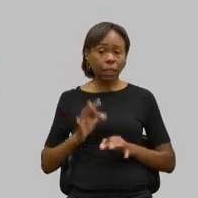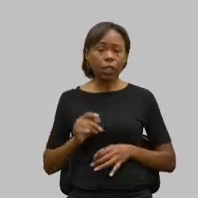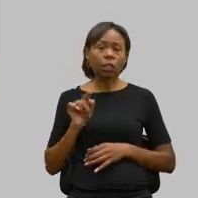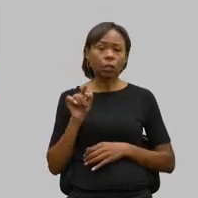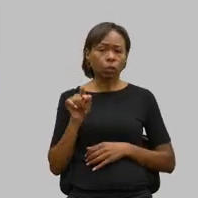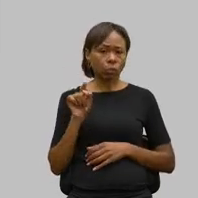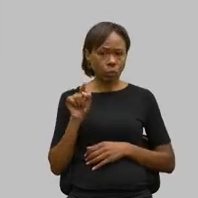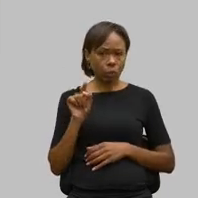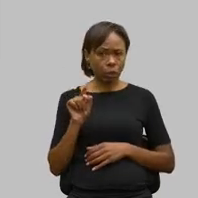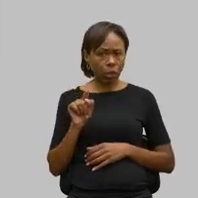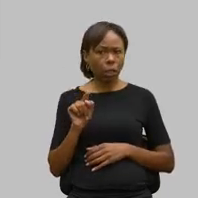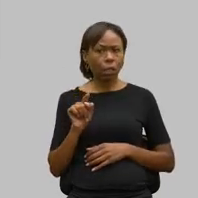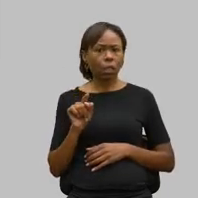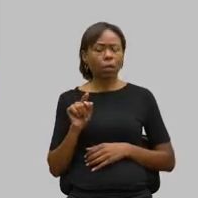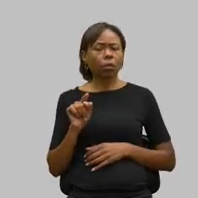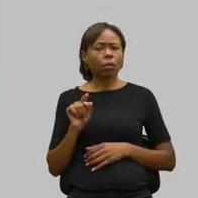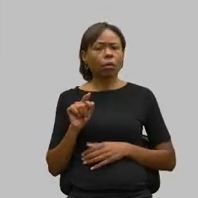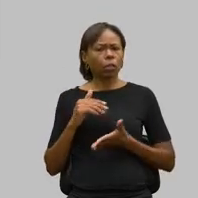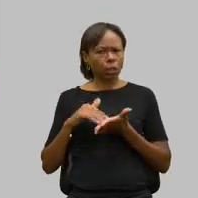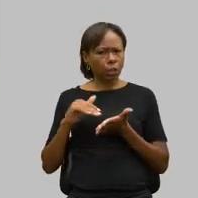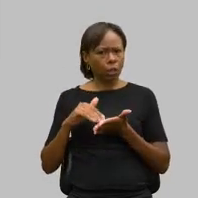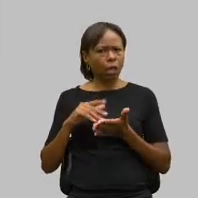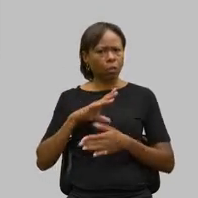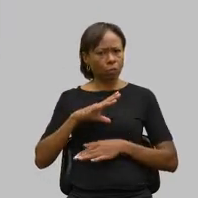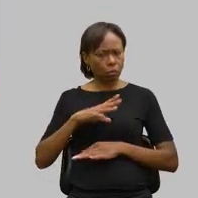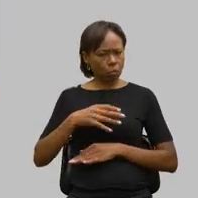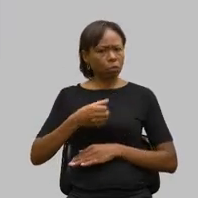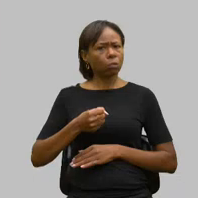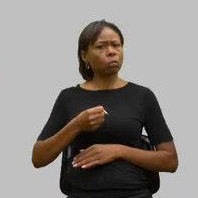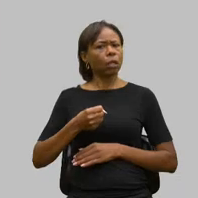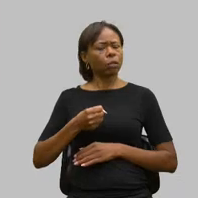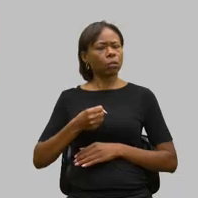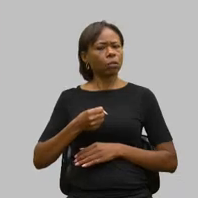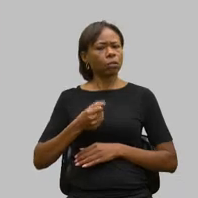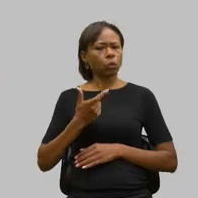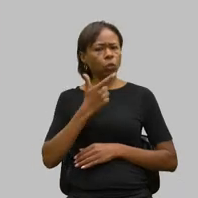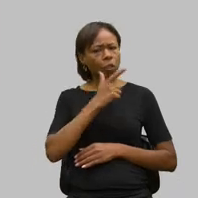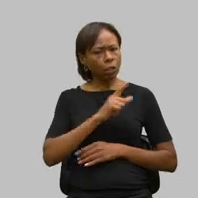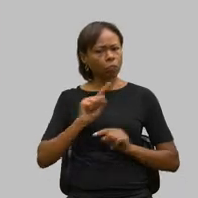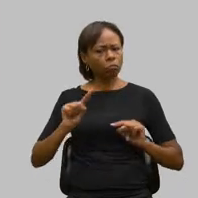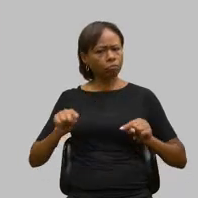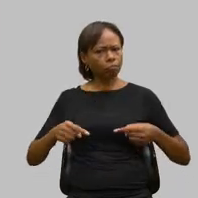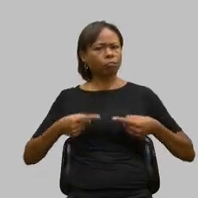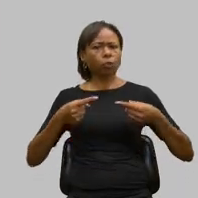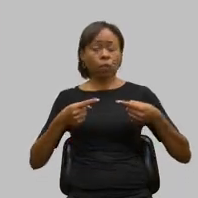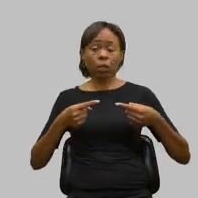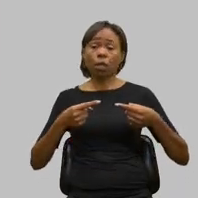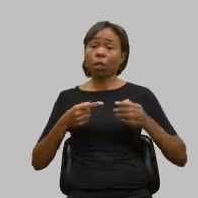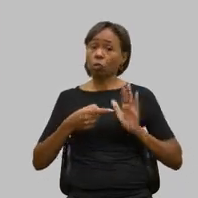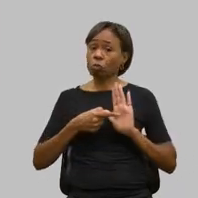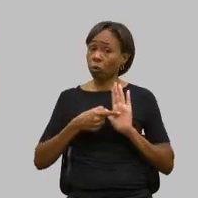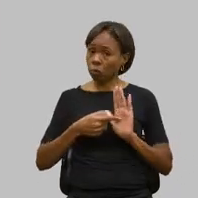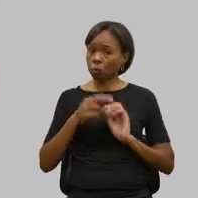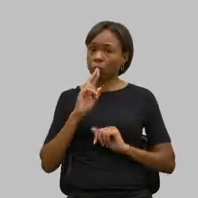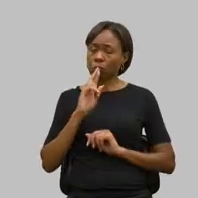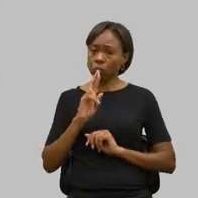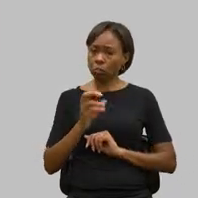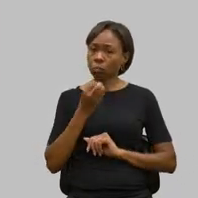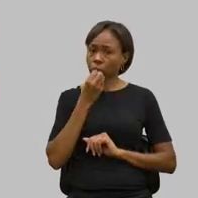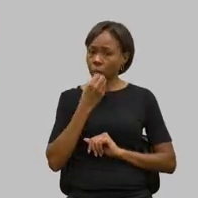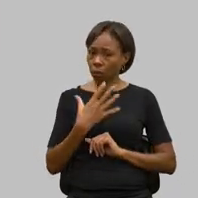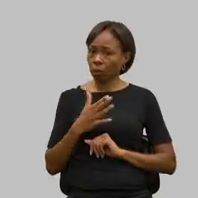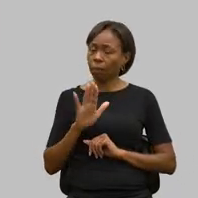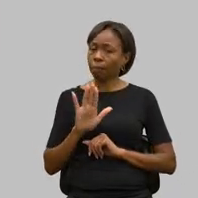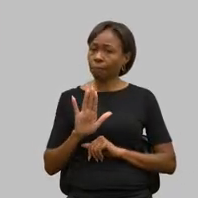corajoso, foi audacioso, enfrentou esses desafios e trouxe excelentes resultados. Mas